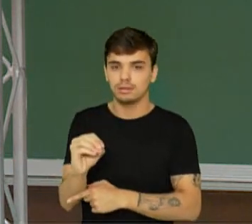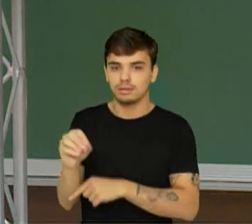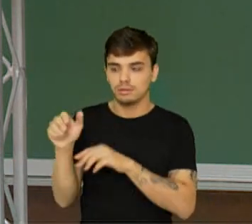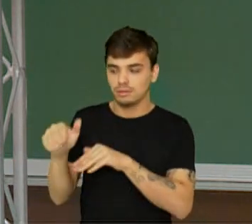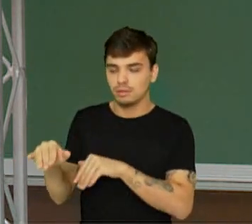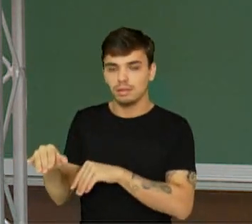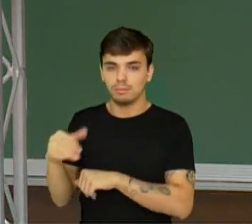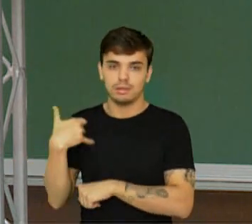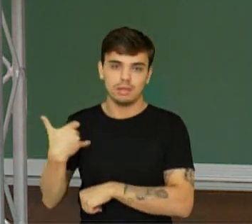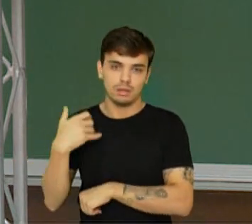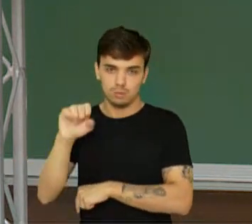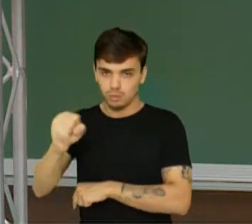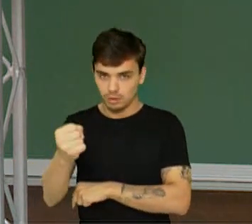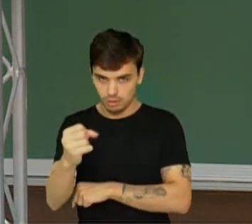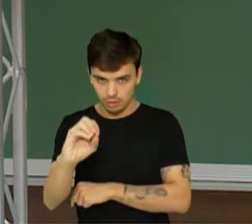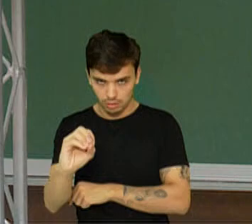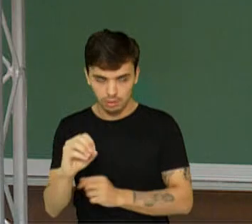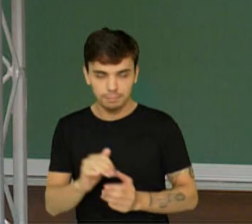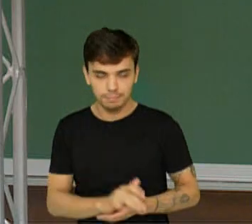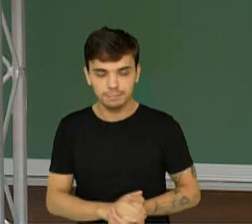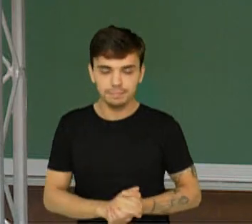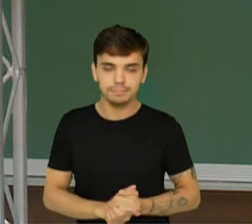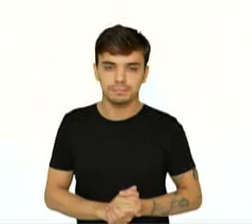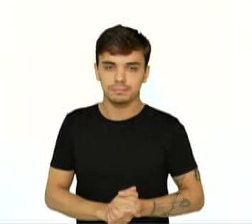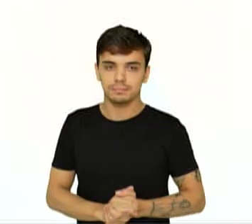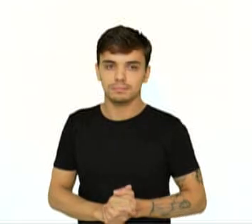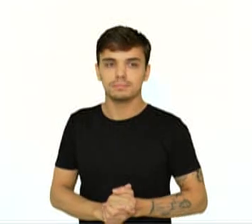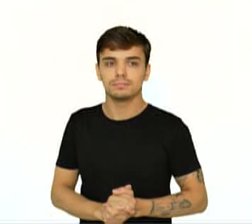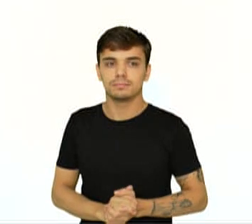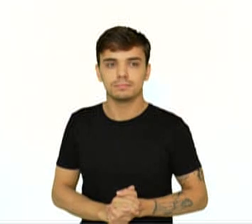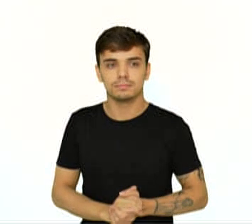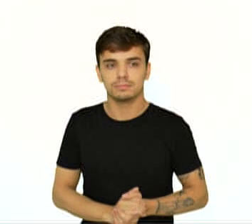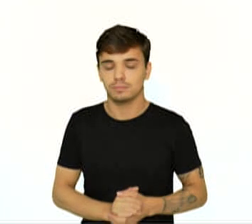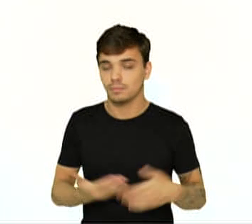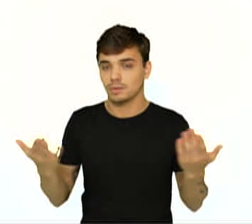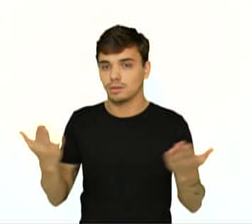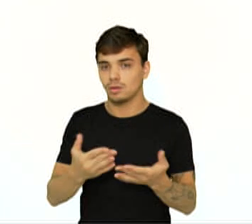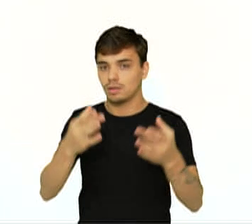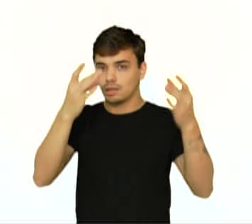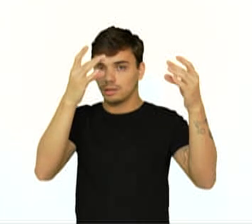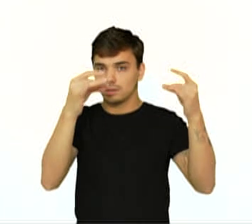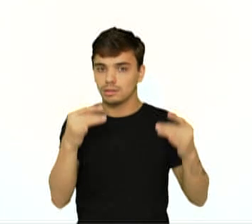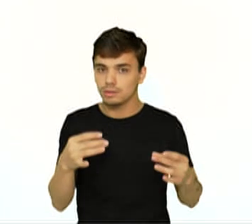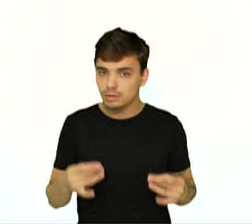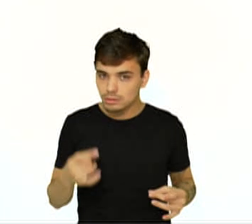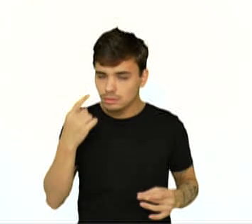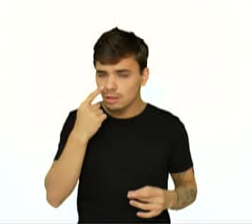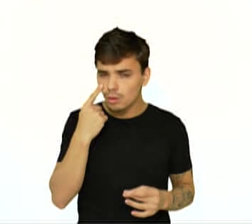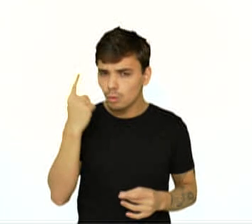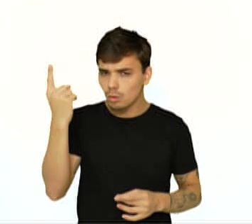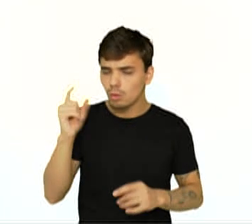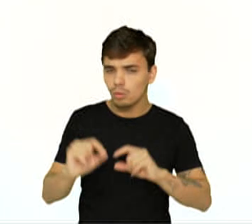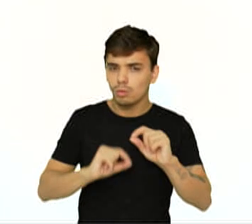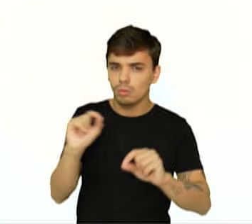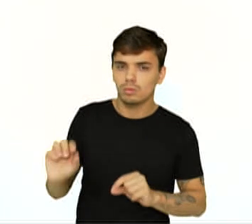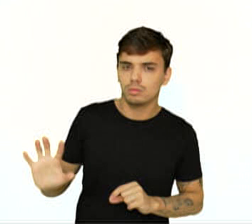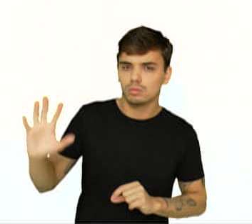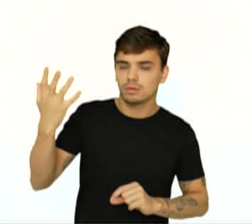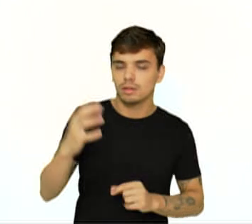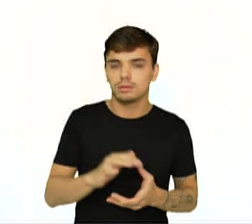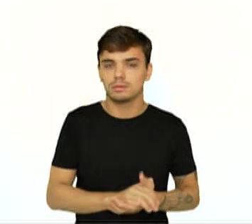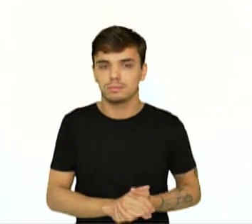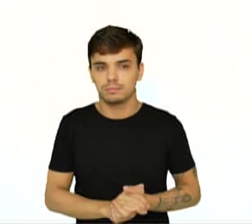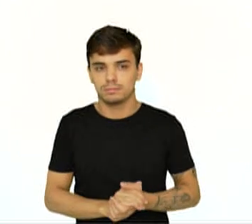88 anos. Bien? Então, a gente tem aí ó, a descrição. O que acontece em esta tira?